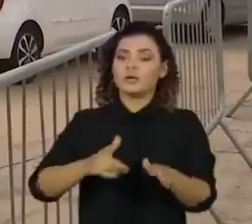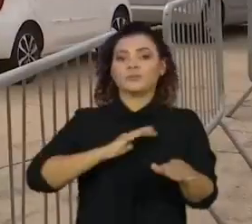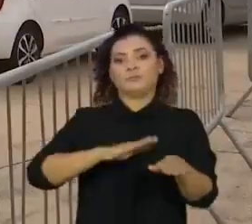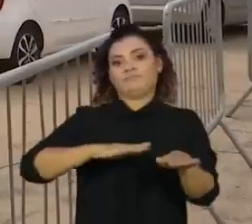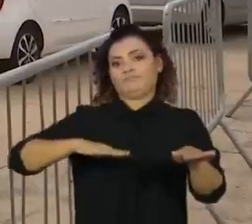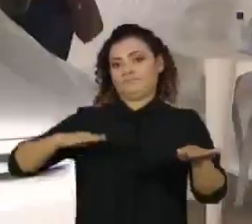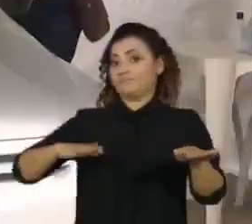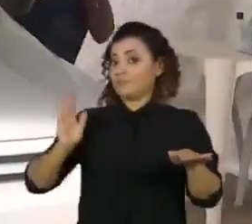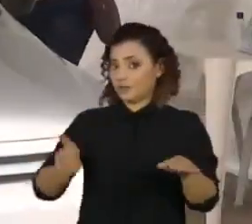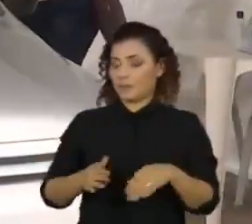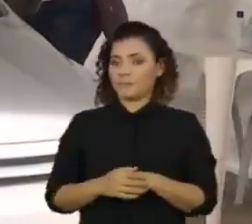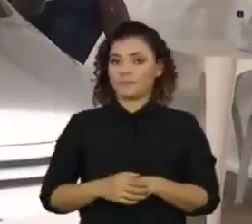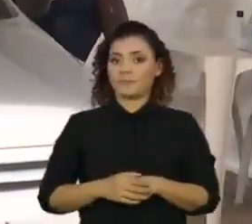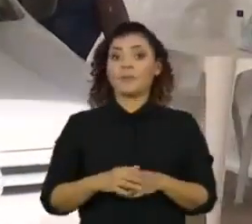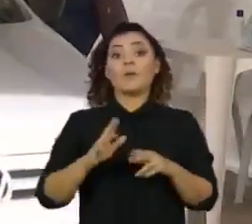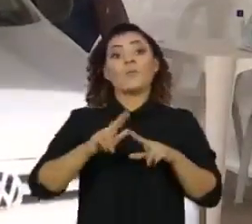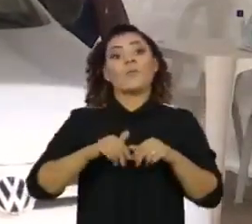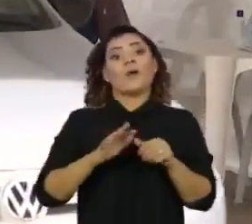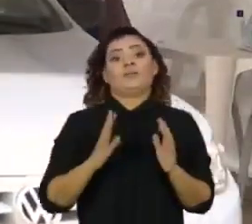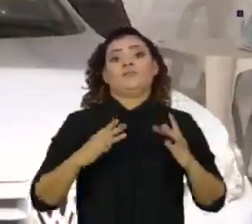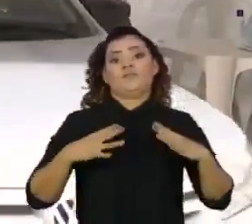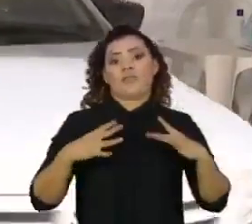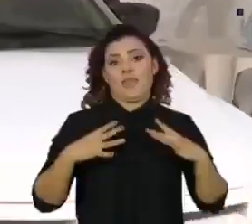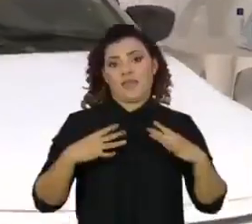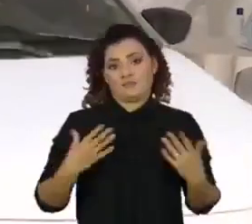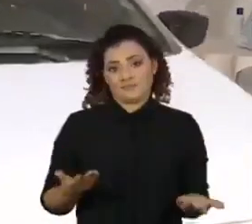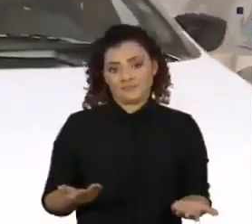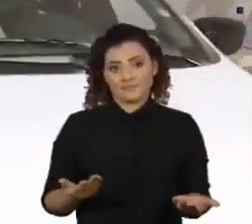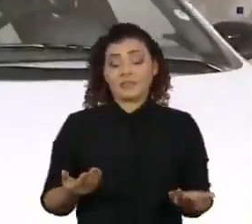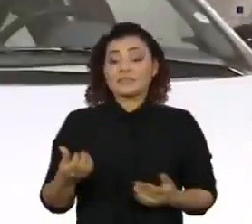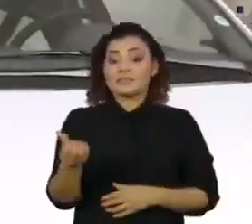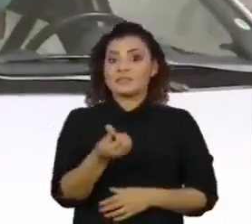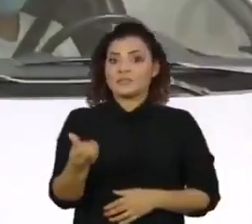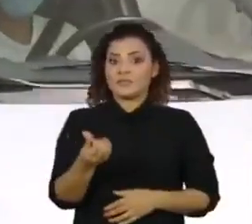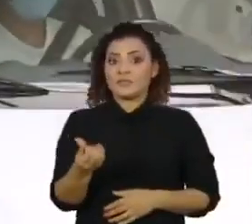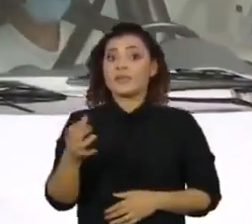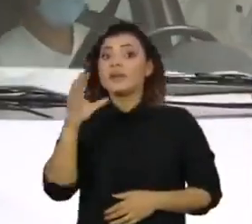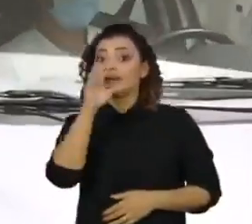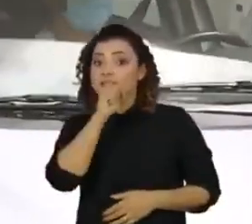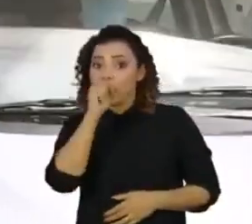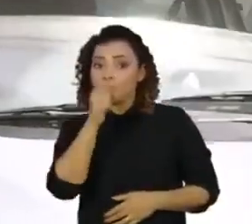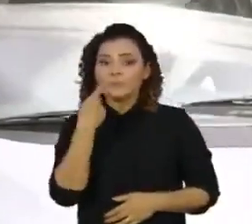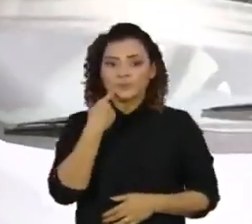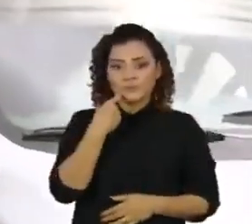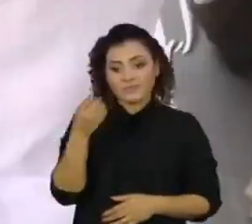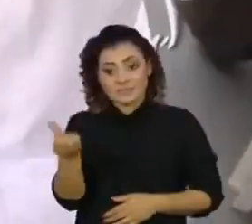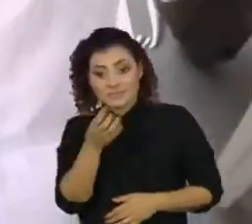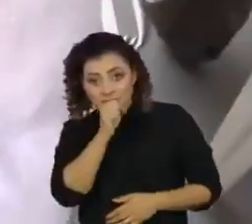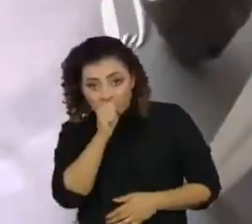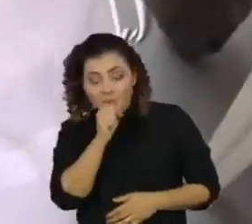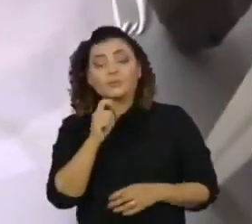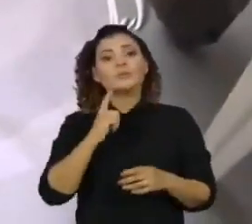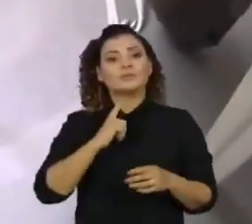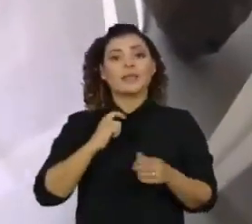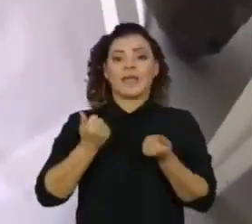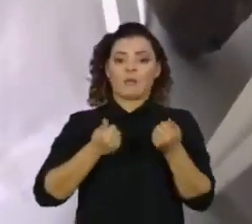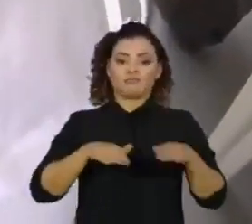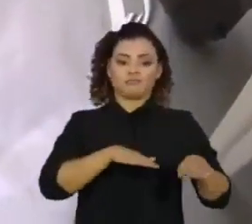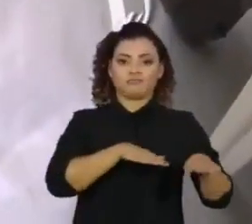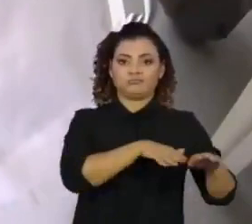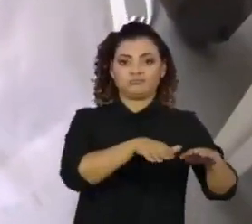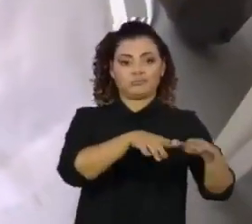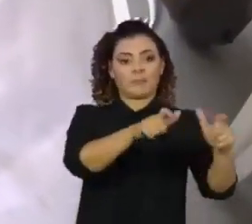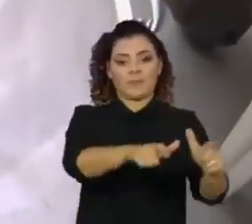registravam filas por conta do feriado nacional nesta sexta-feira e no sábado os drive-thrus estarão